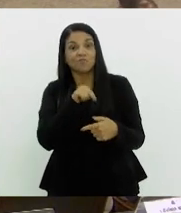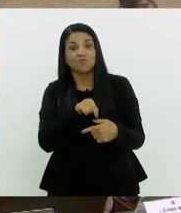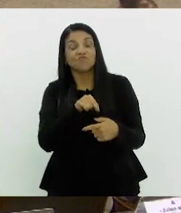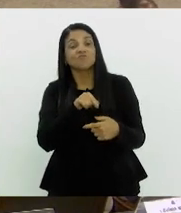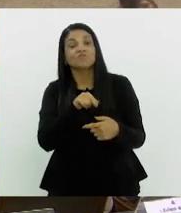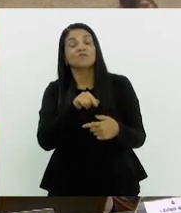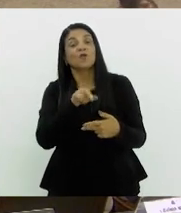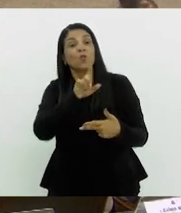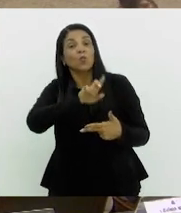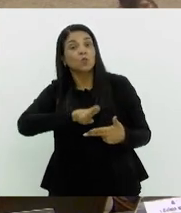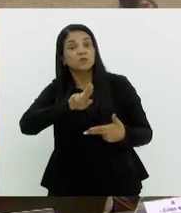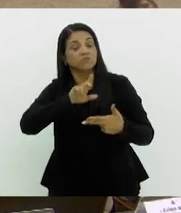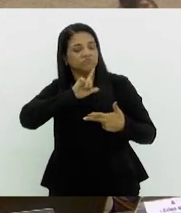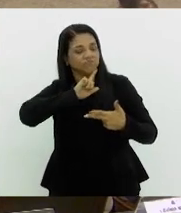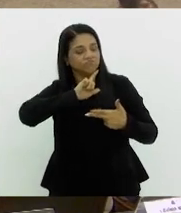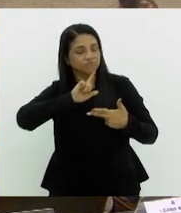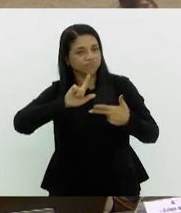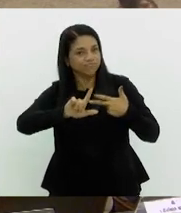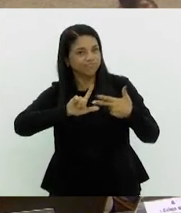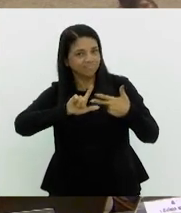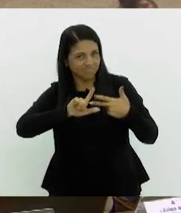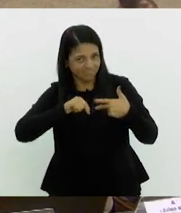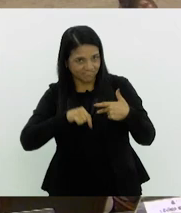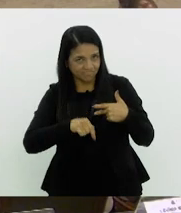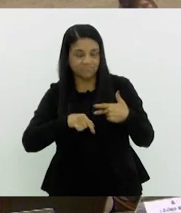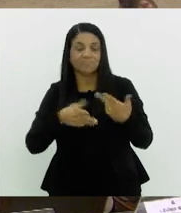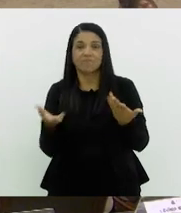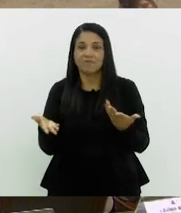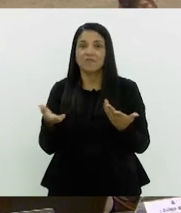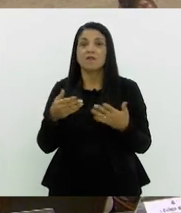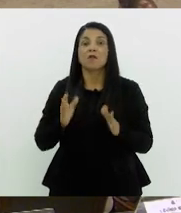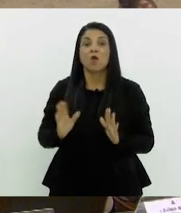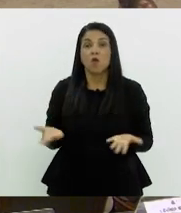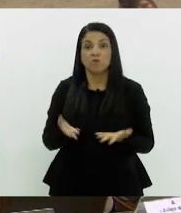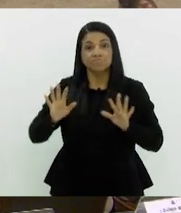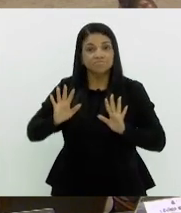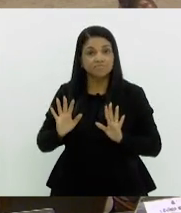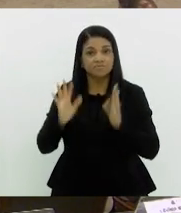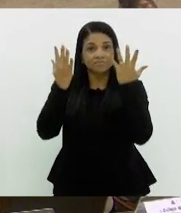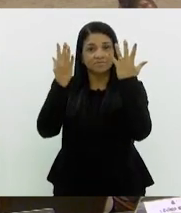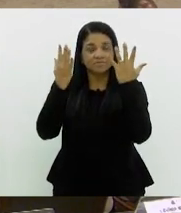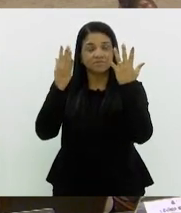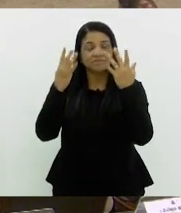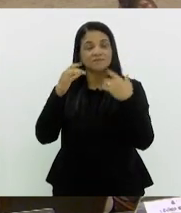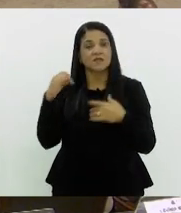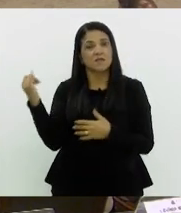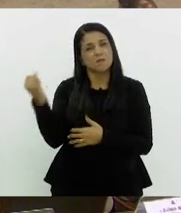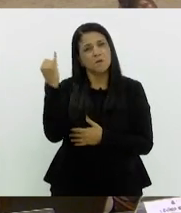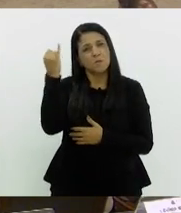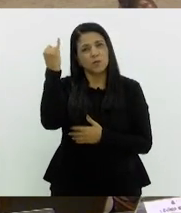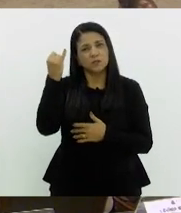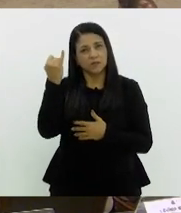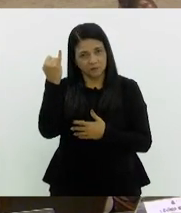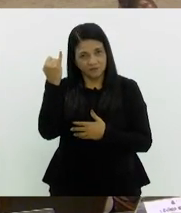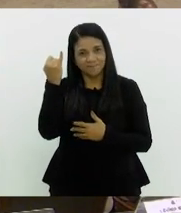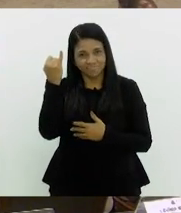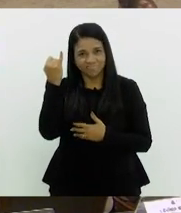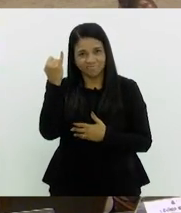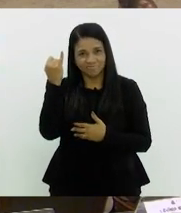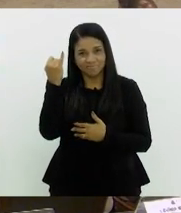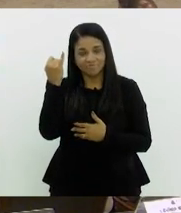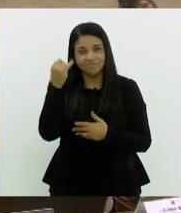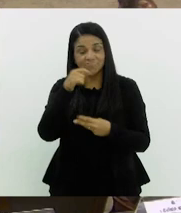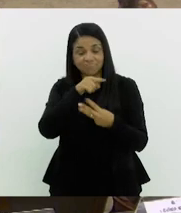a despeito de que hoje estamos aqui celebrando esse importante evento, né, eu tenho